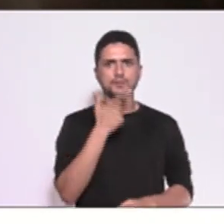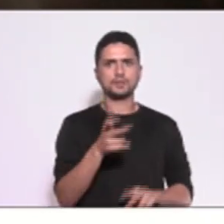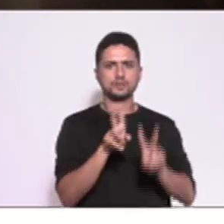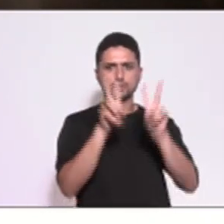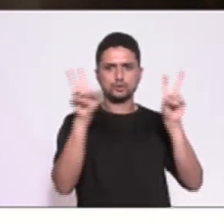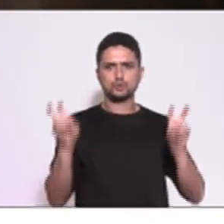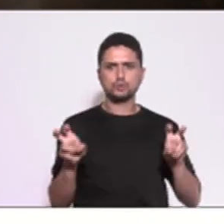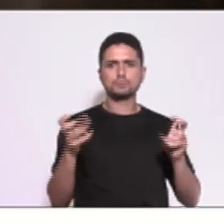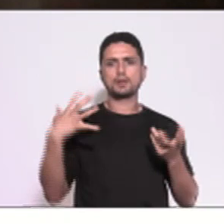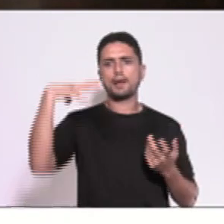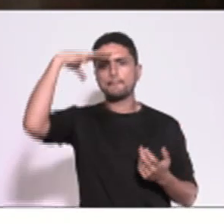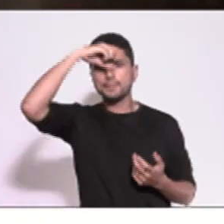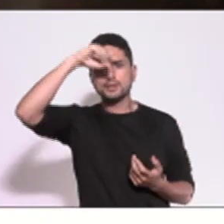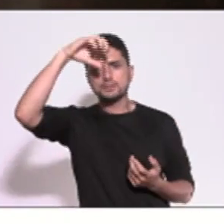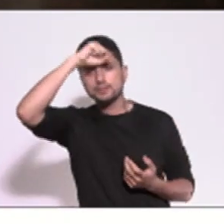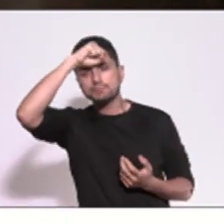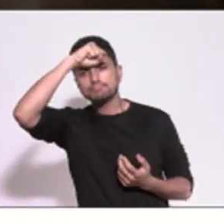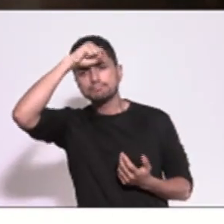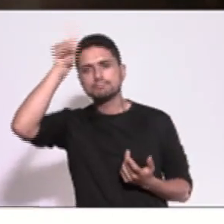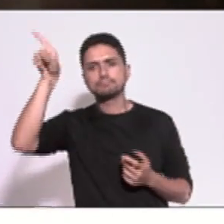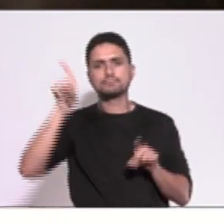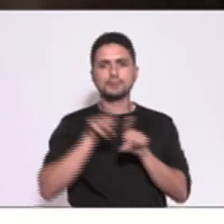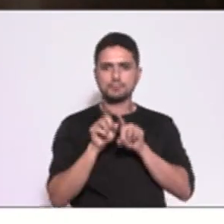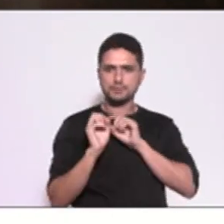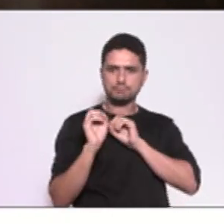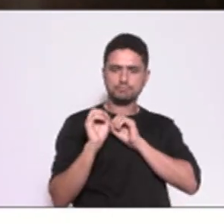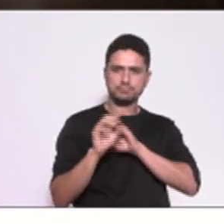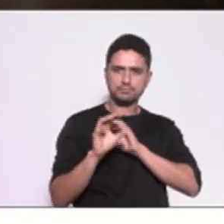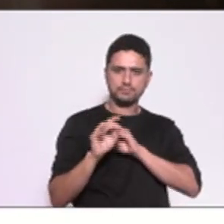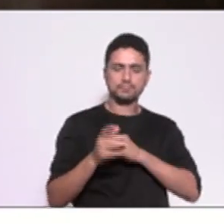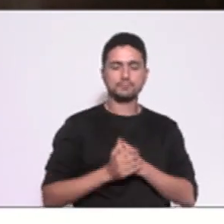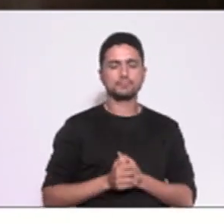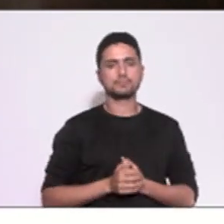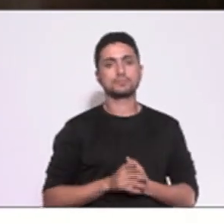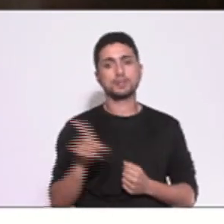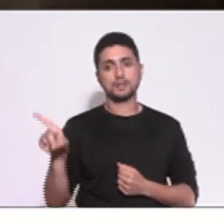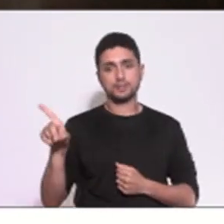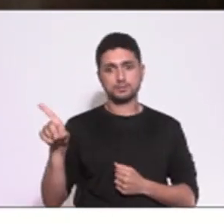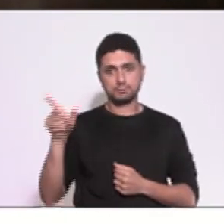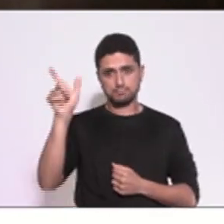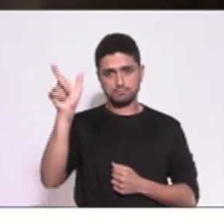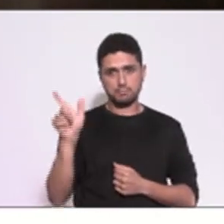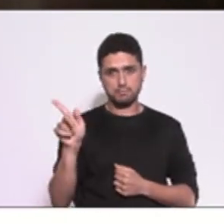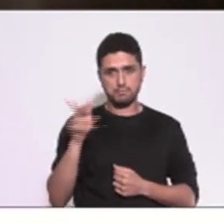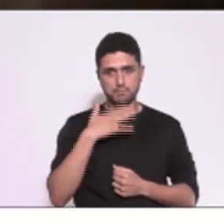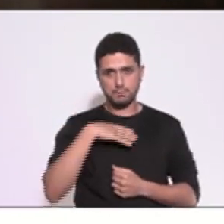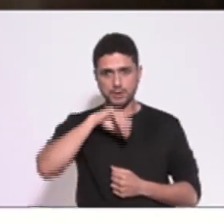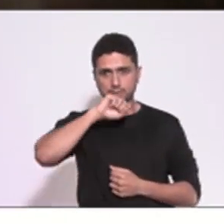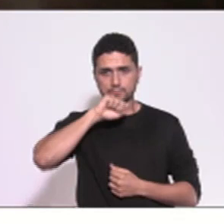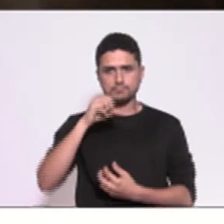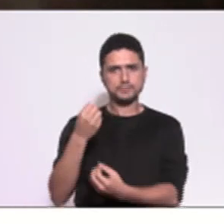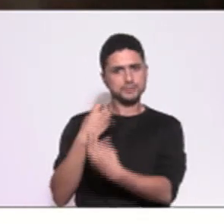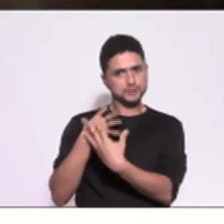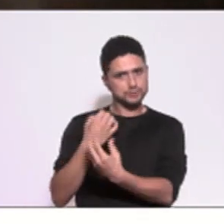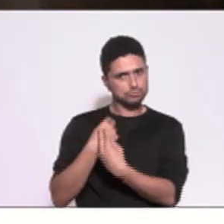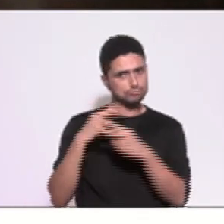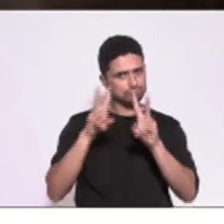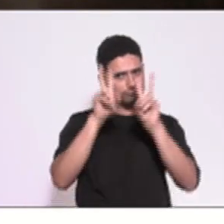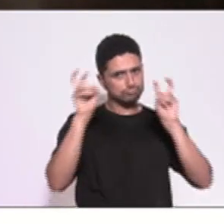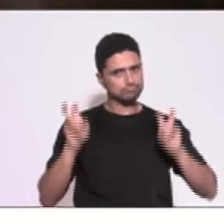e aprendizados. O meu pai me ensinou a coisa mais importante da minha vida,